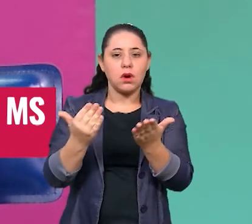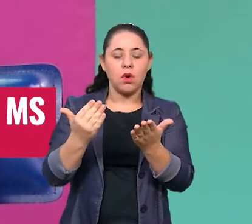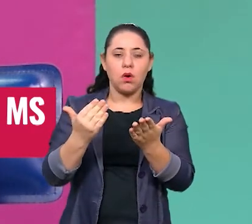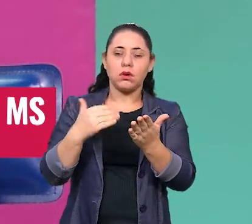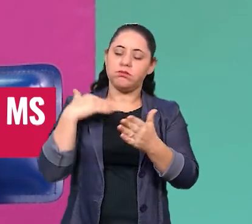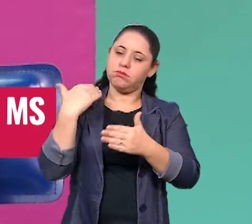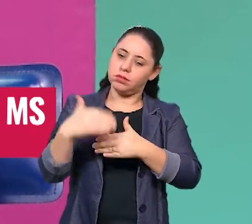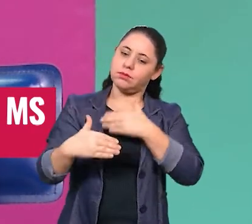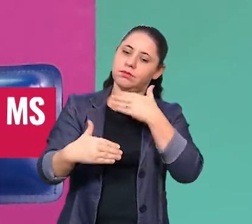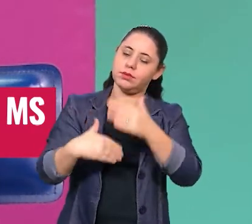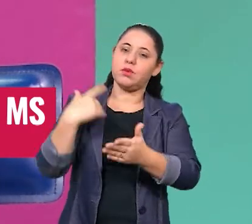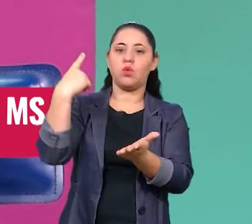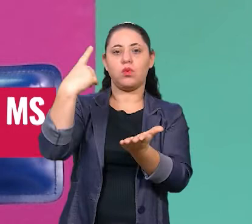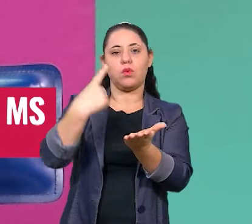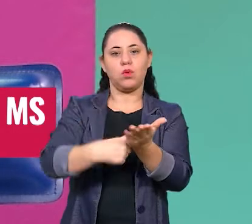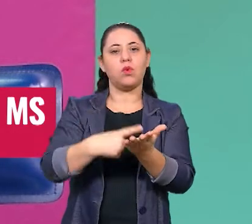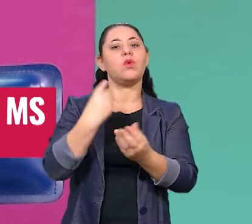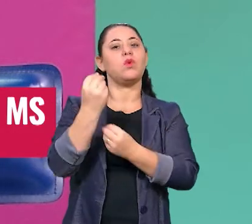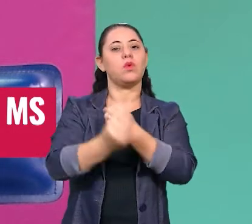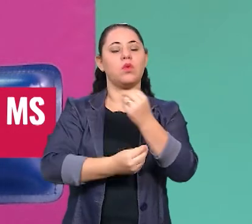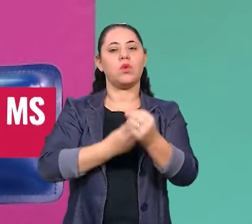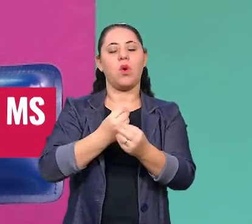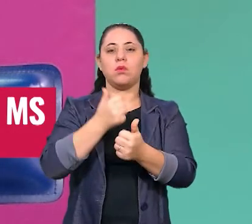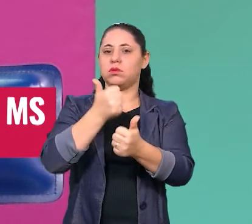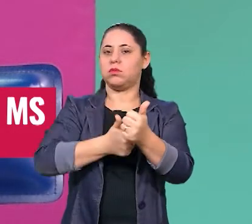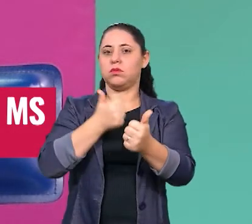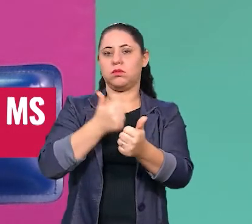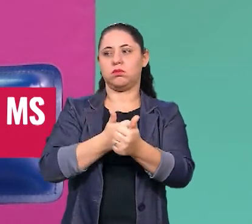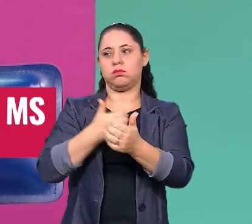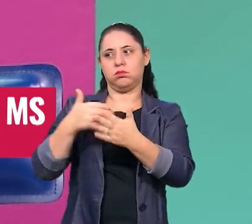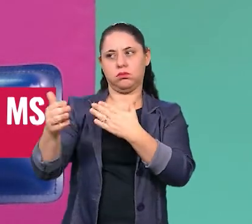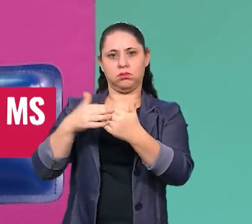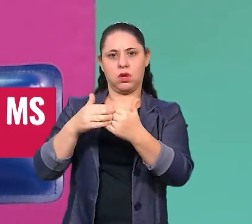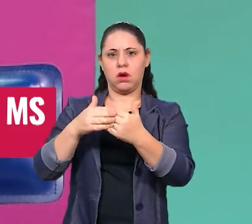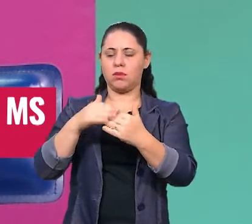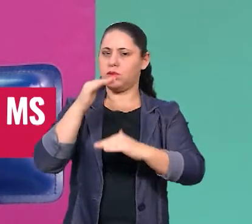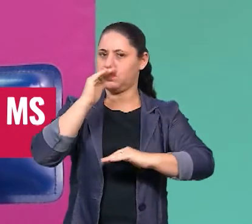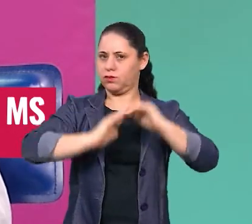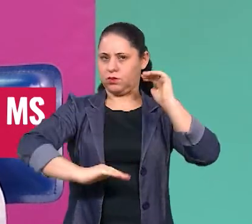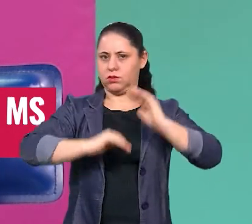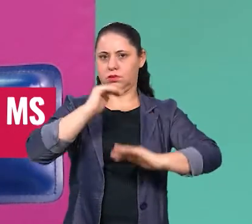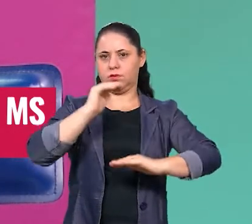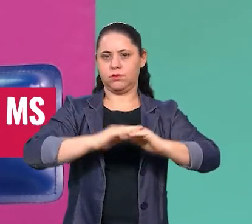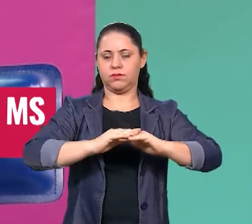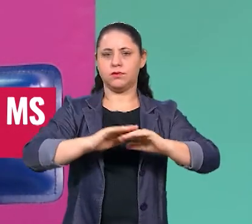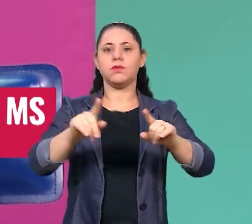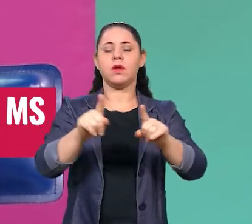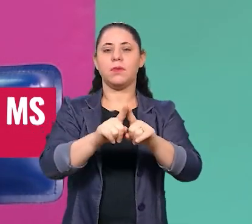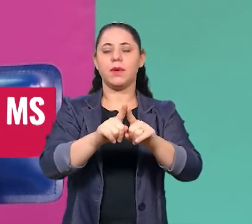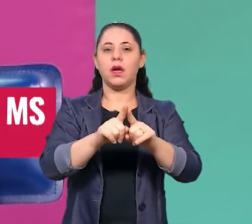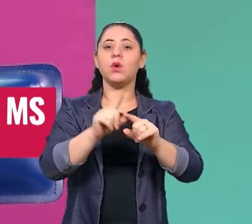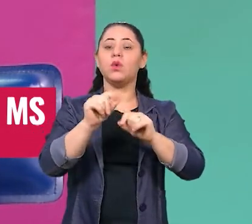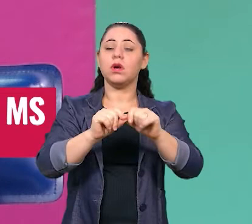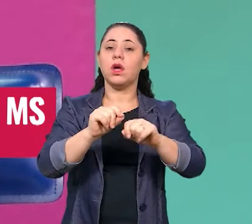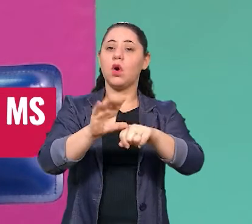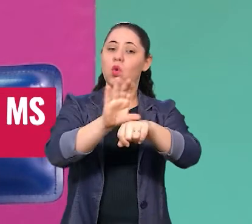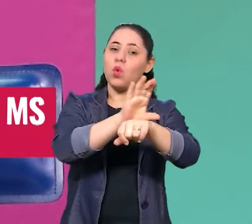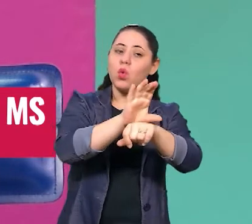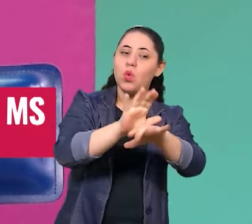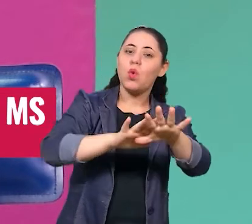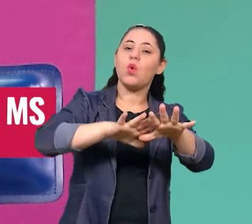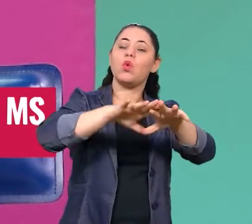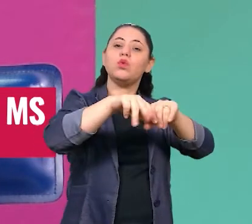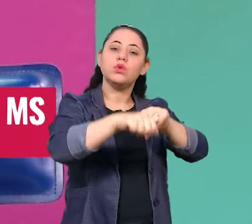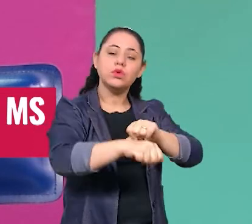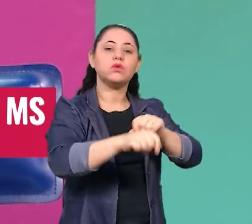como iria exigir qualquer outra profissão dela, se profissionalizar, correr atrás mesmo,